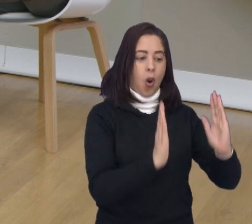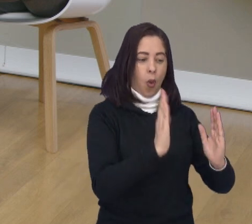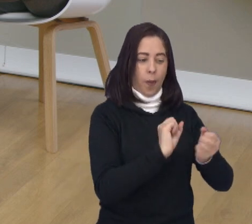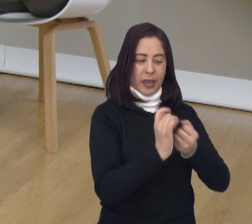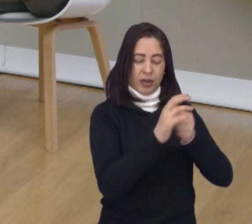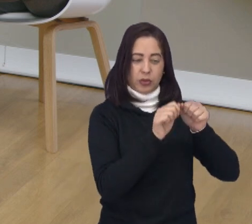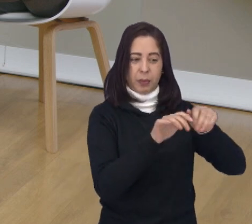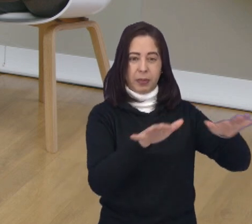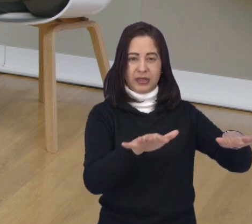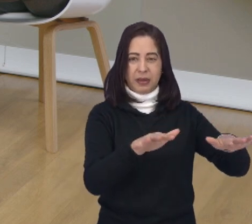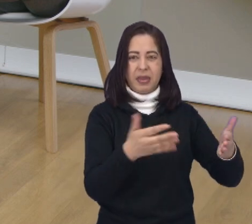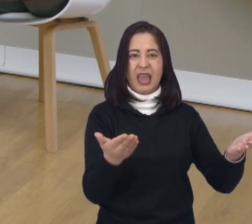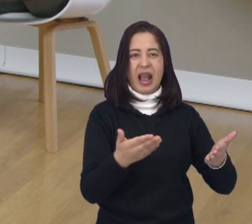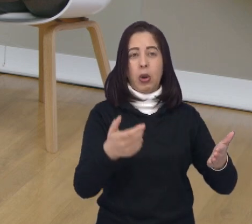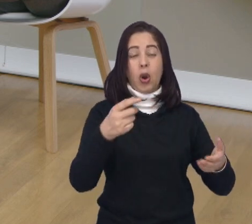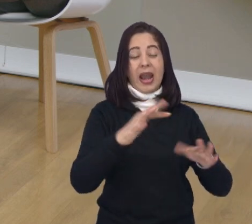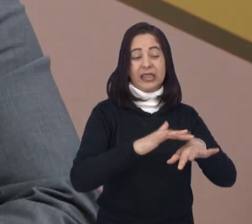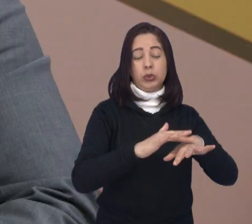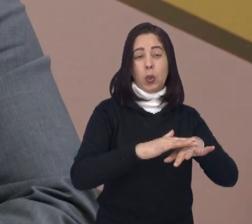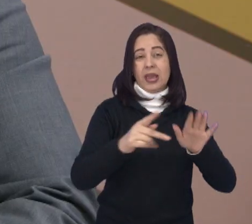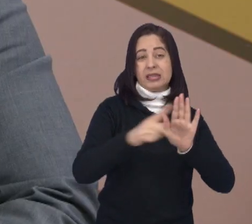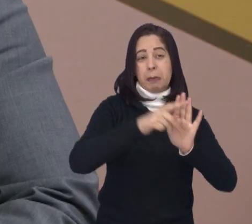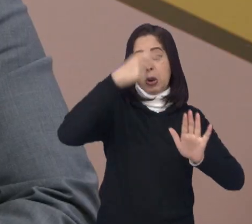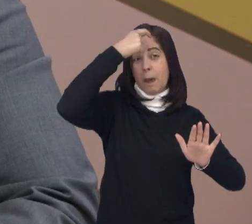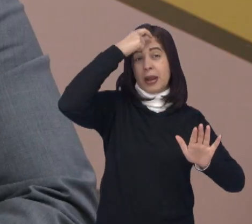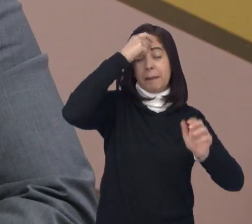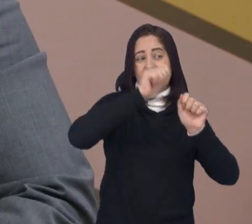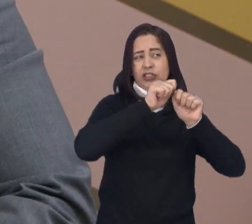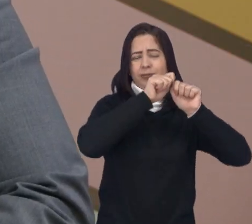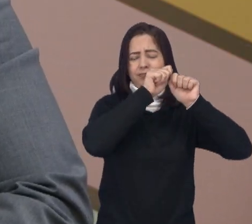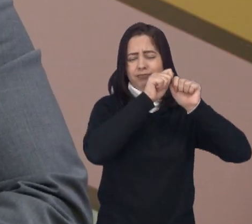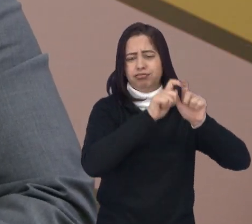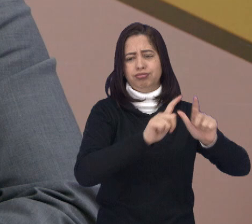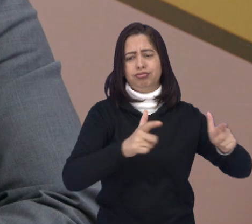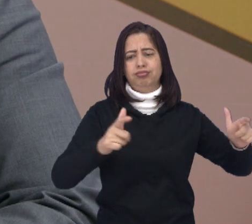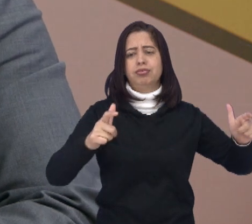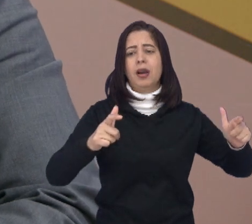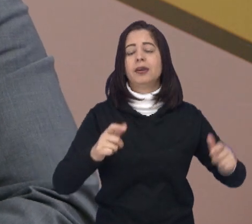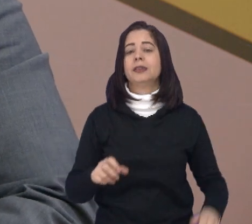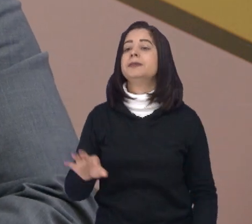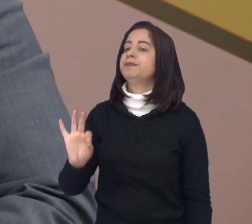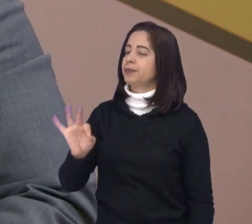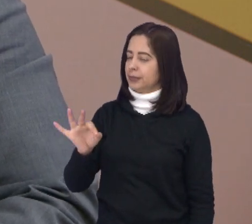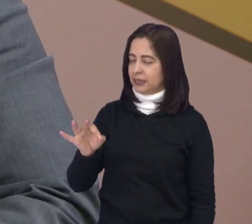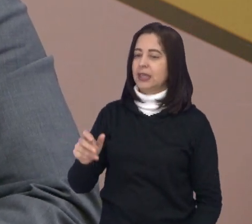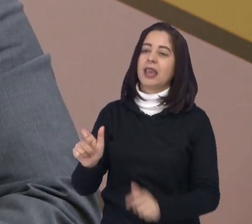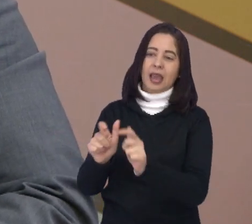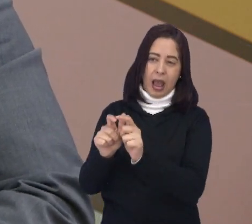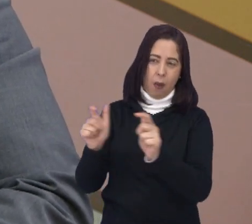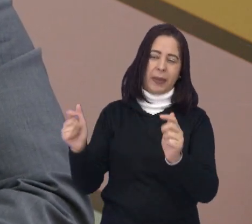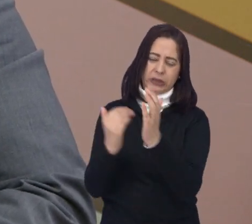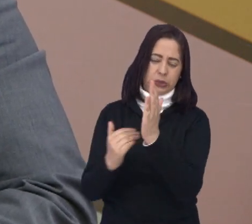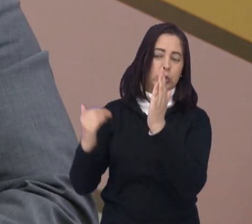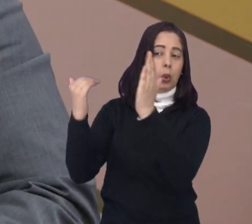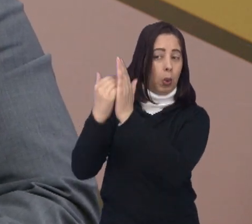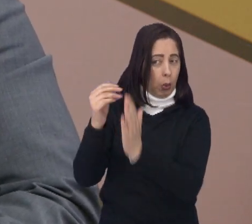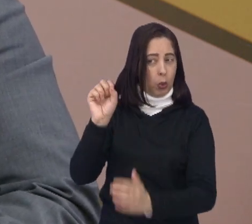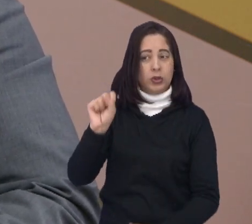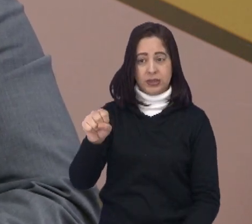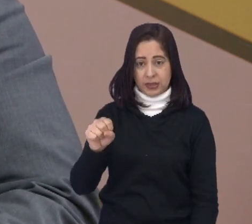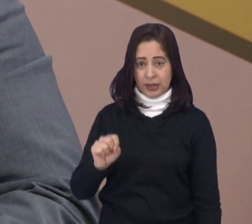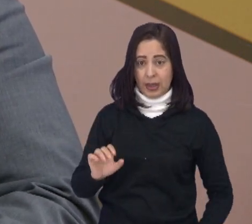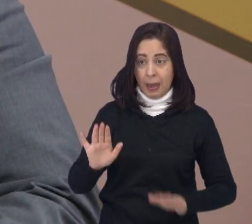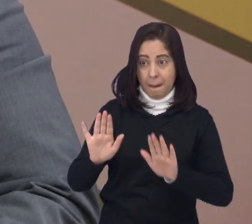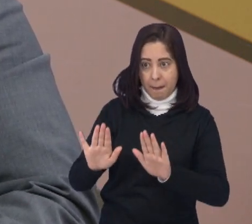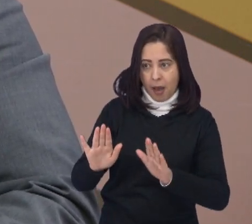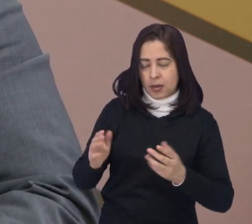muito? Aumentou muito essa questão, né? Só que a gente tem que saber separar o joio do trigo, entender o que de fato é um ambiente